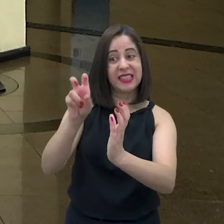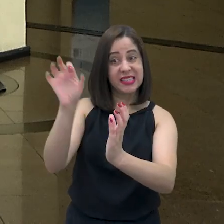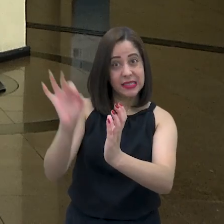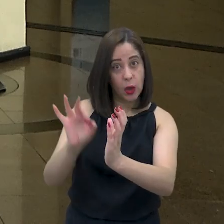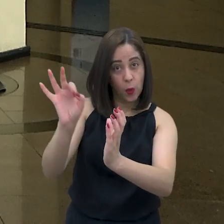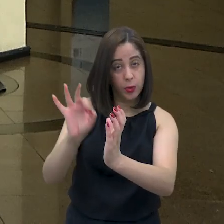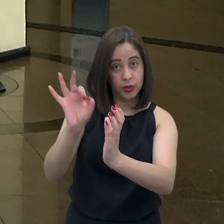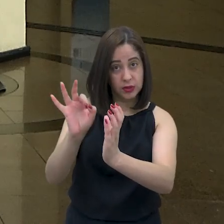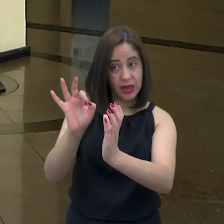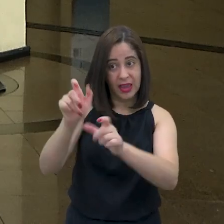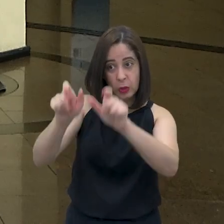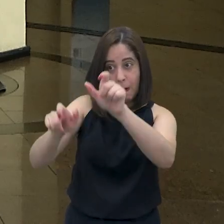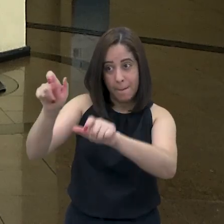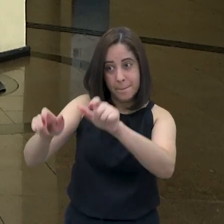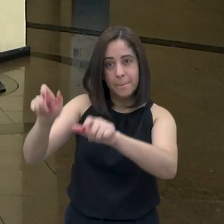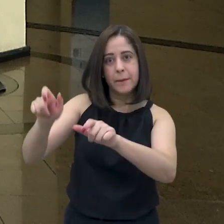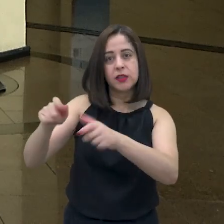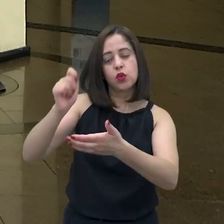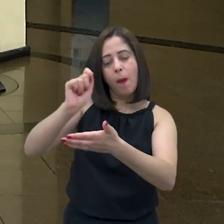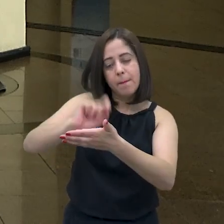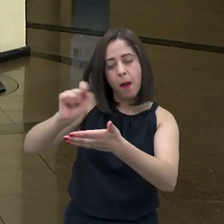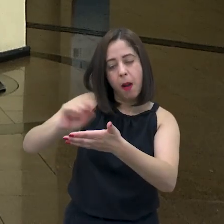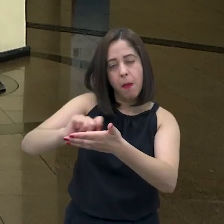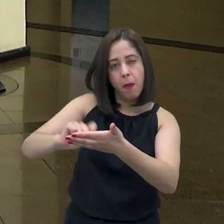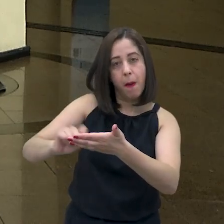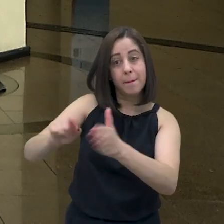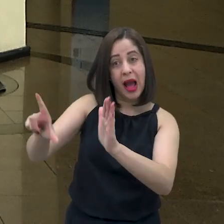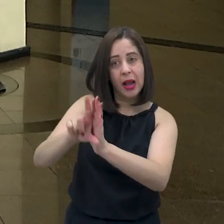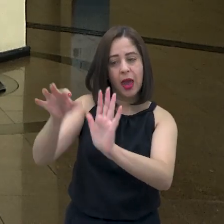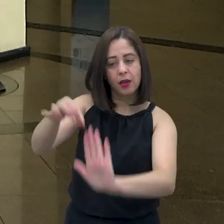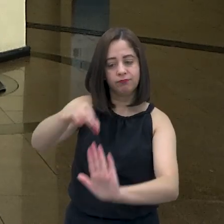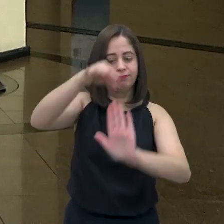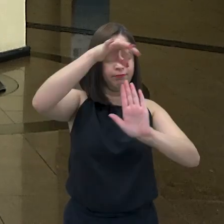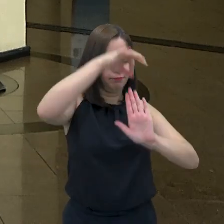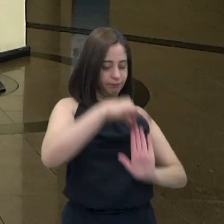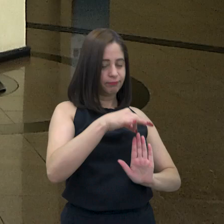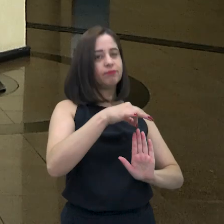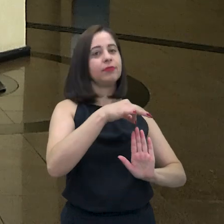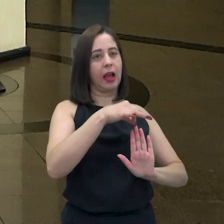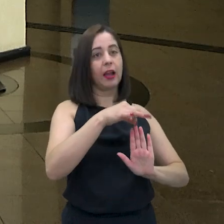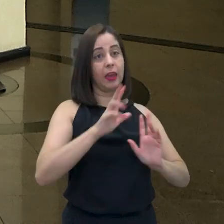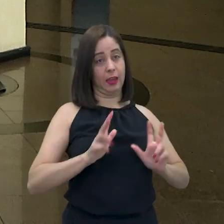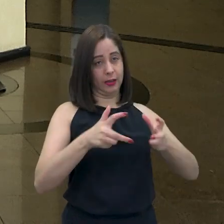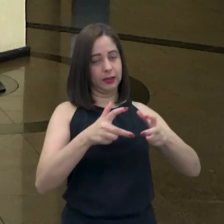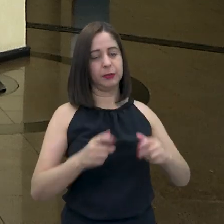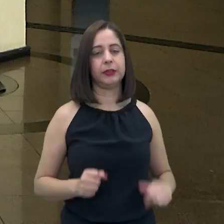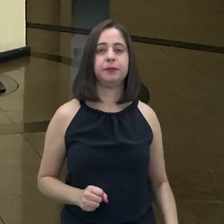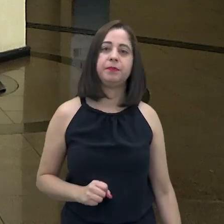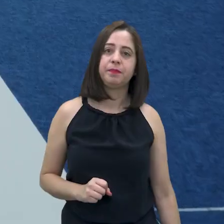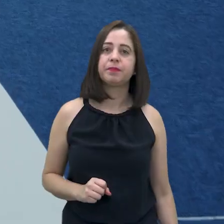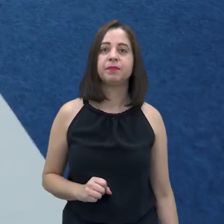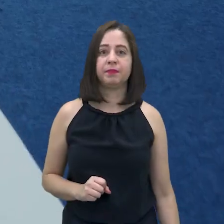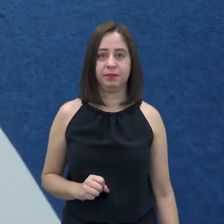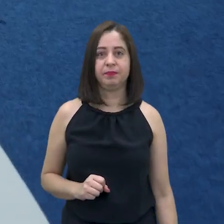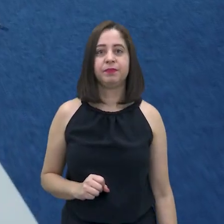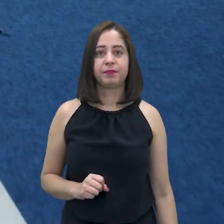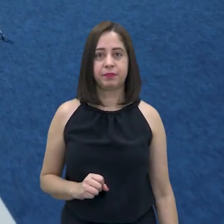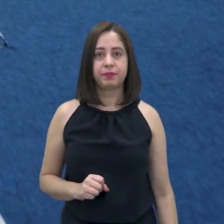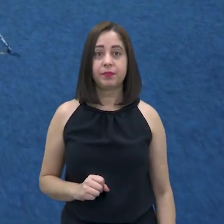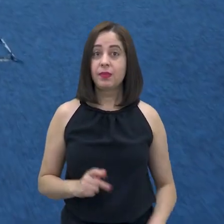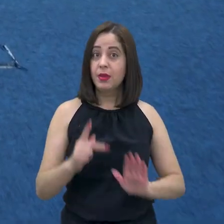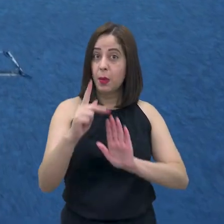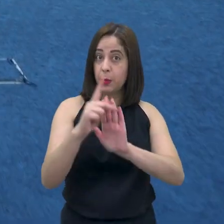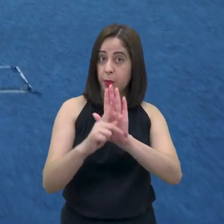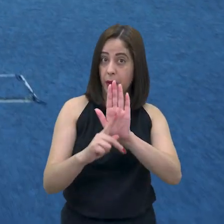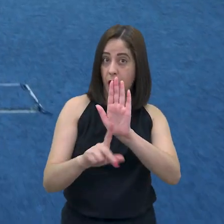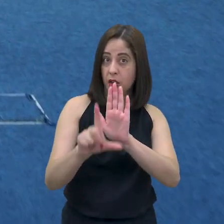do eleitorado municipal, que vai subscrever esse projeto, tá, e vai também depositar ele aqui na Câmara Municipal. E a construção